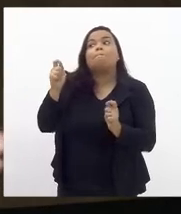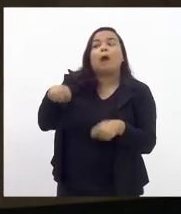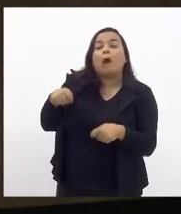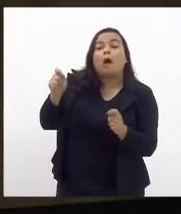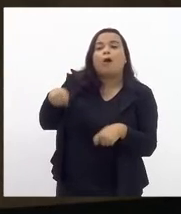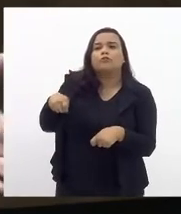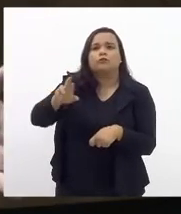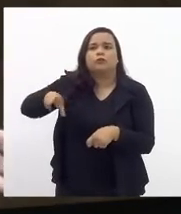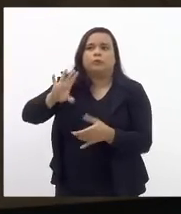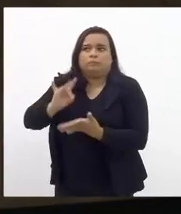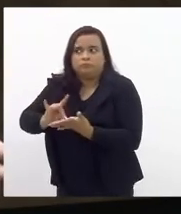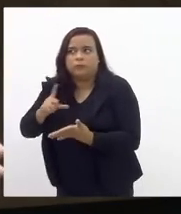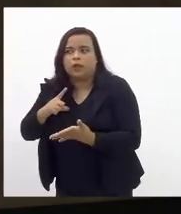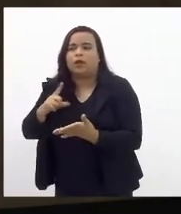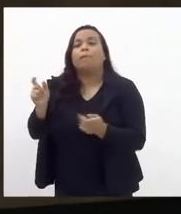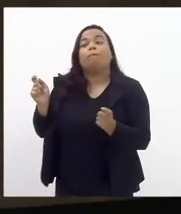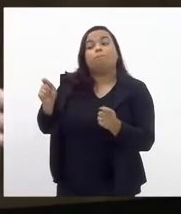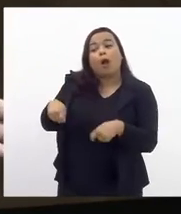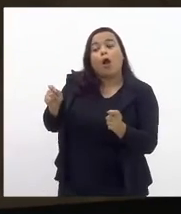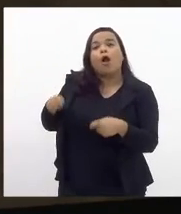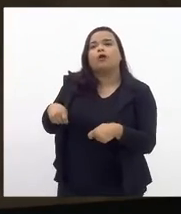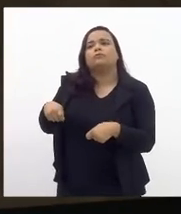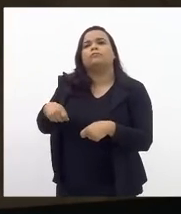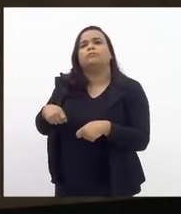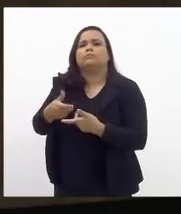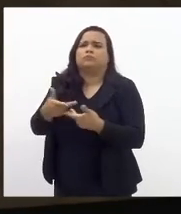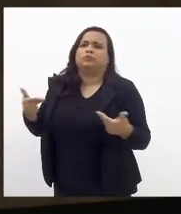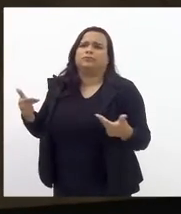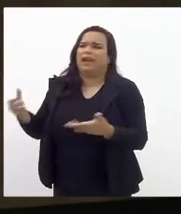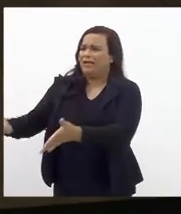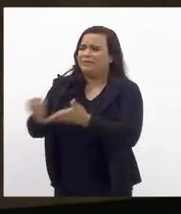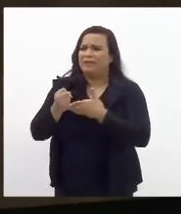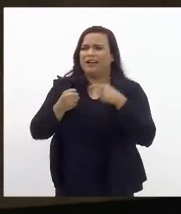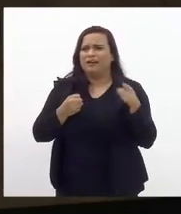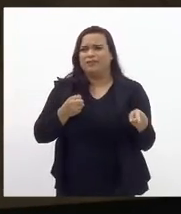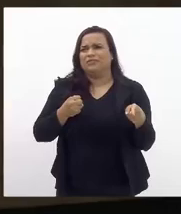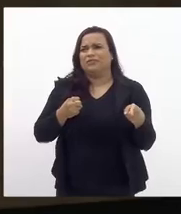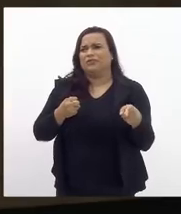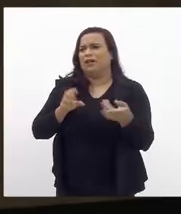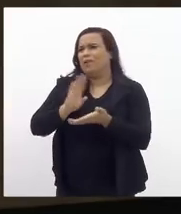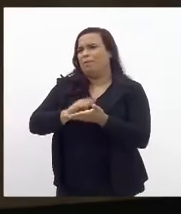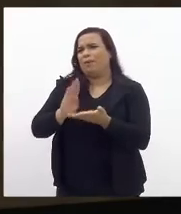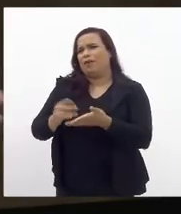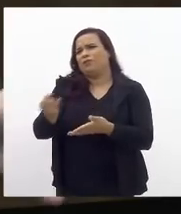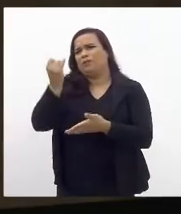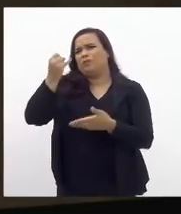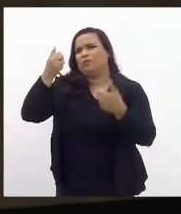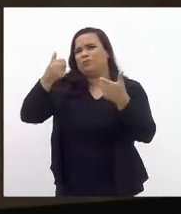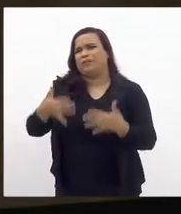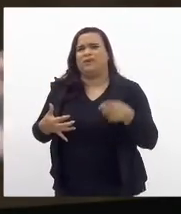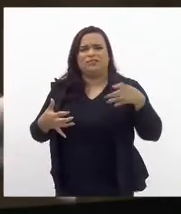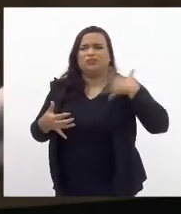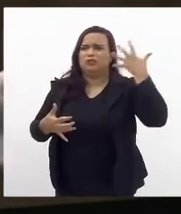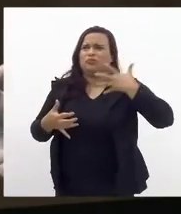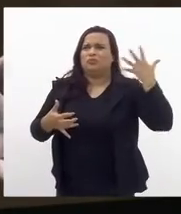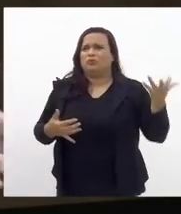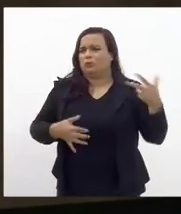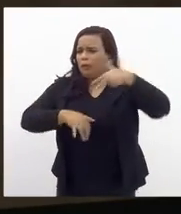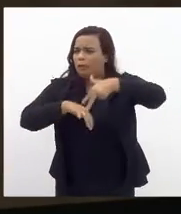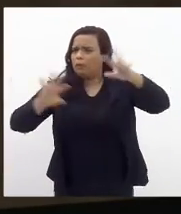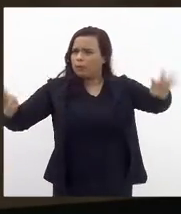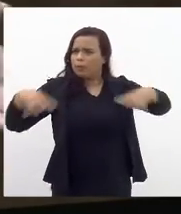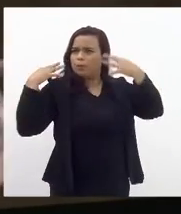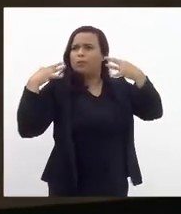fica trazendo para o plenário da Assembleia, com tanta pauta importante para a gente enfrentar, inclusive hoje, esse discurso palanqueiro,